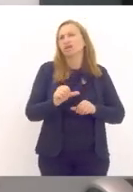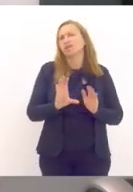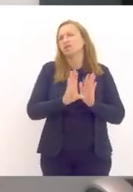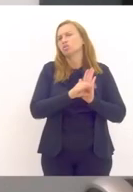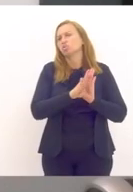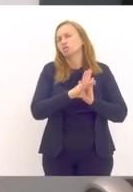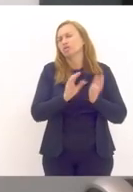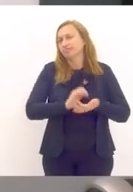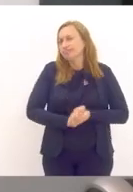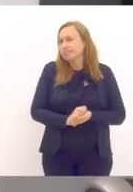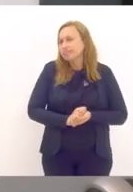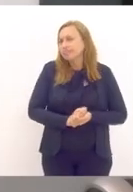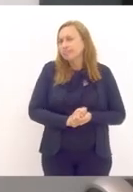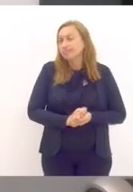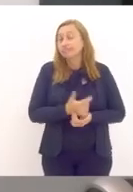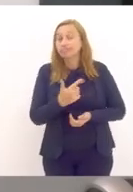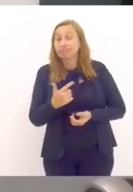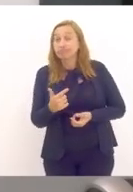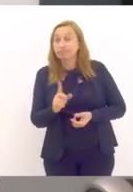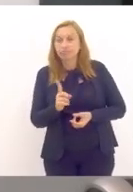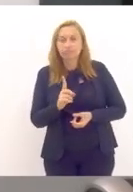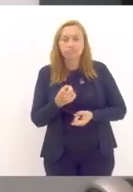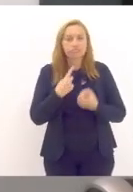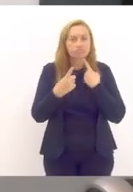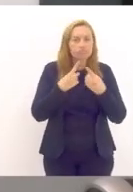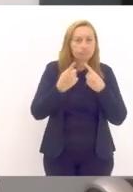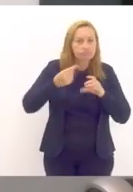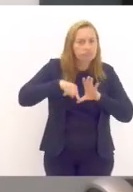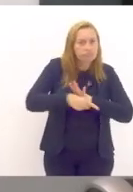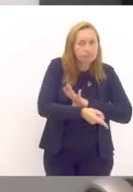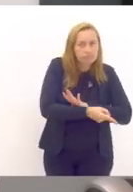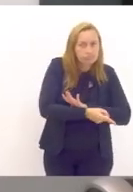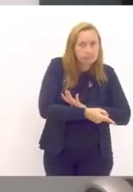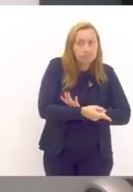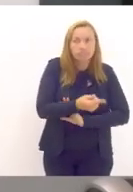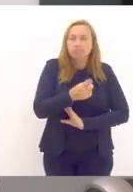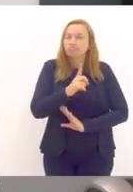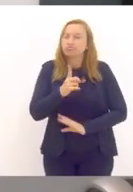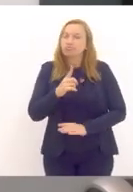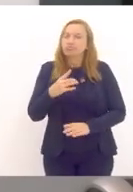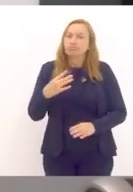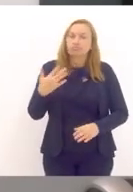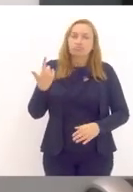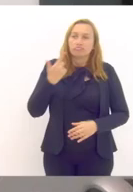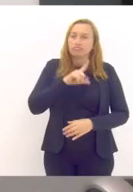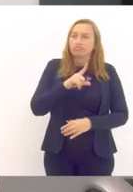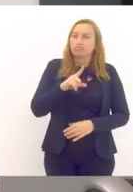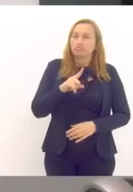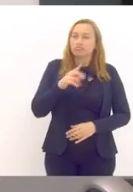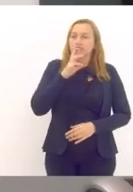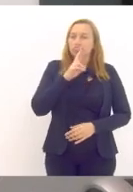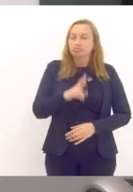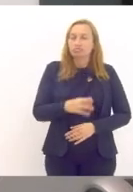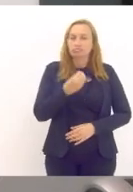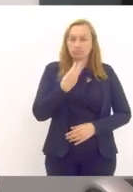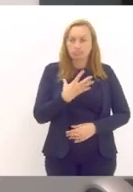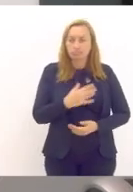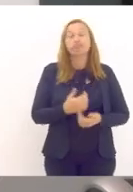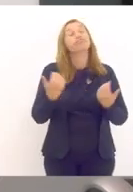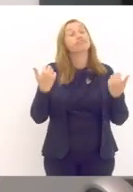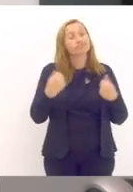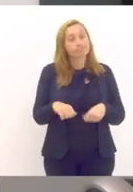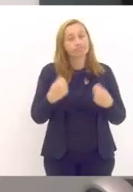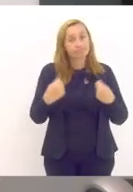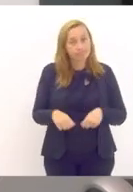conceitos? Então, enquanto não discutirmos isso profundamente, nós não chegaremos a lugar nenhum. Então, é